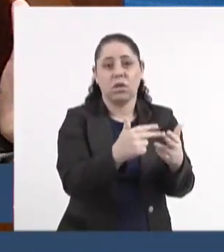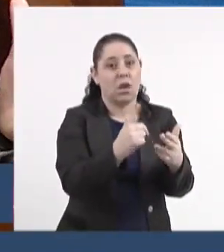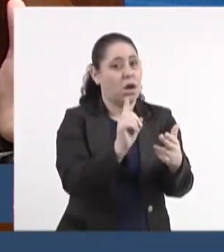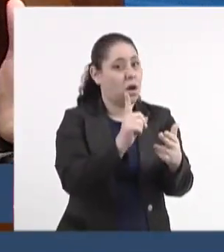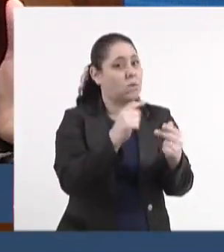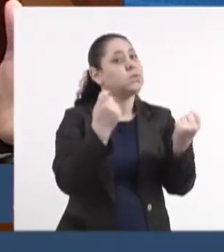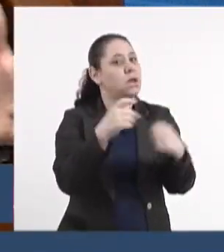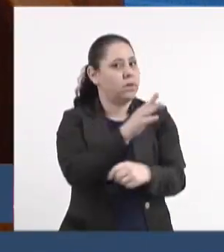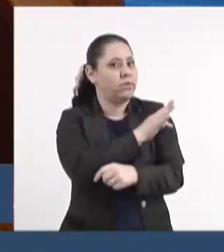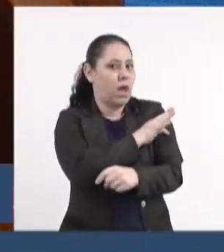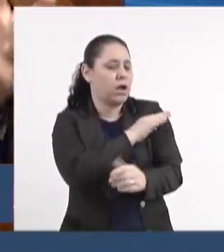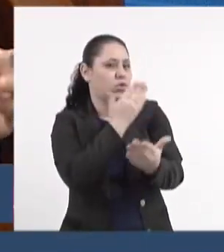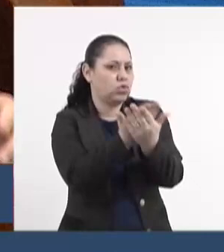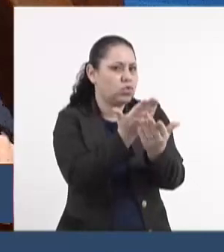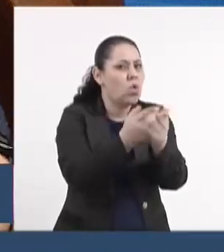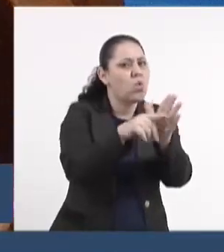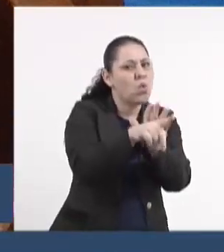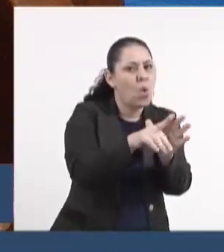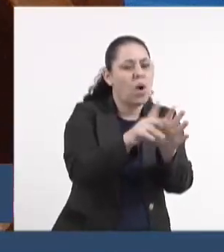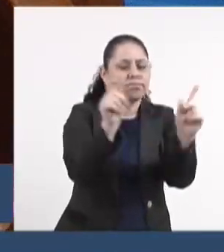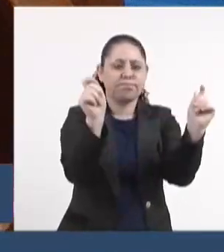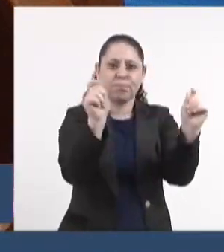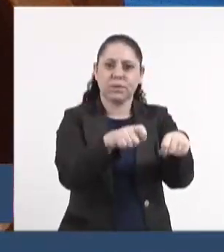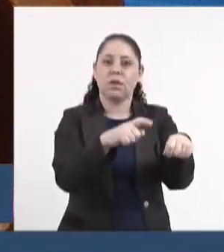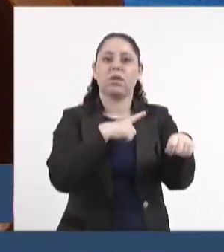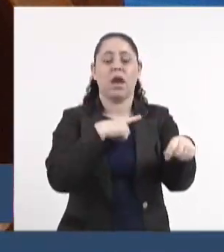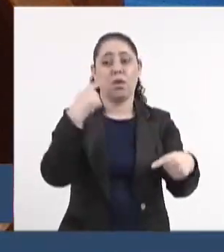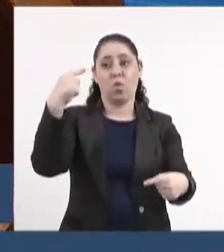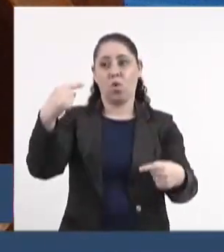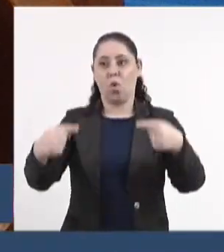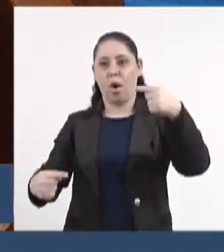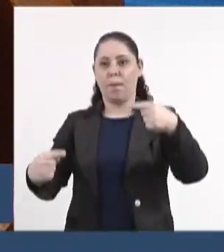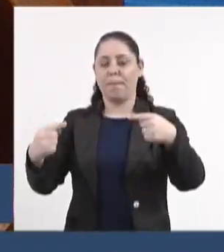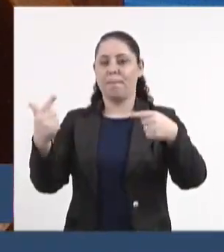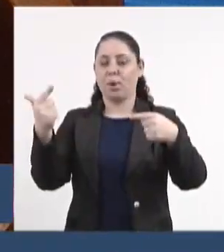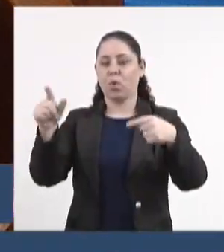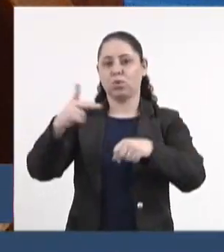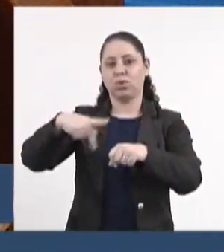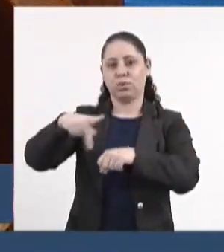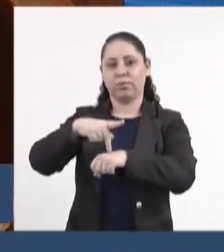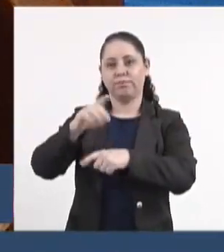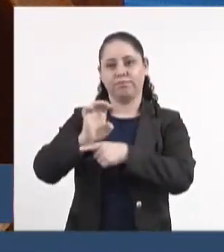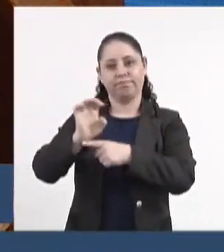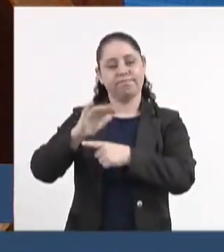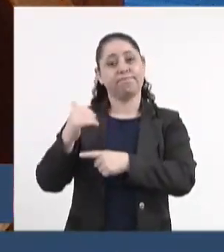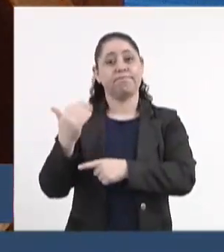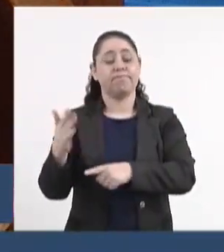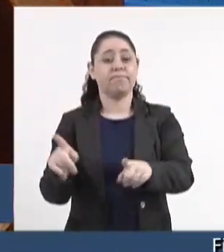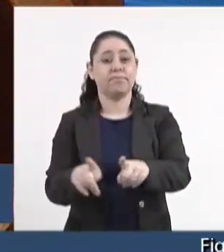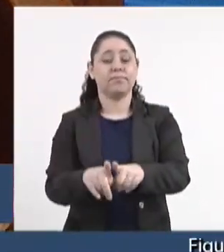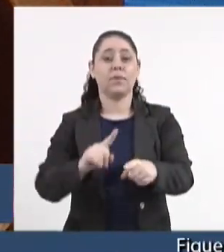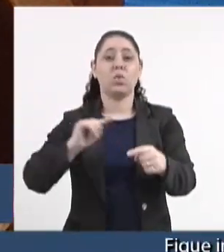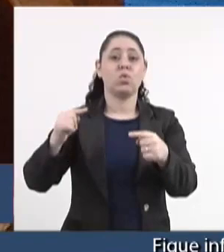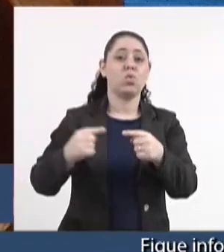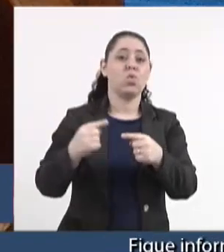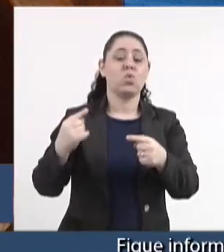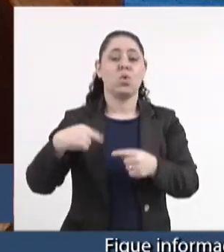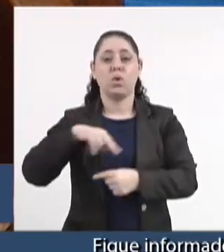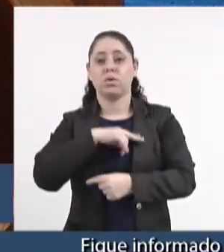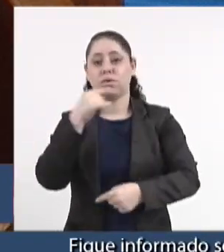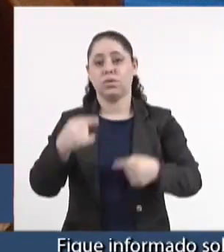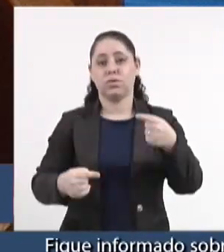tamanho que possa ter competitividade. E é esse o ponto que nós